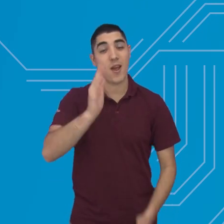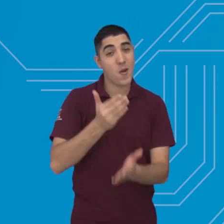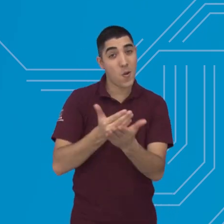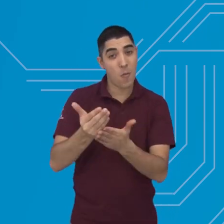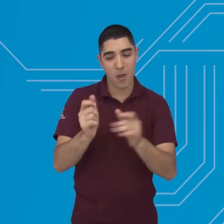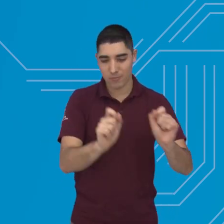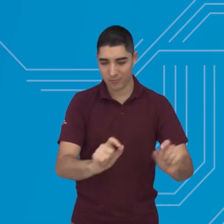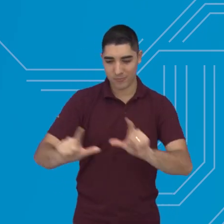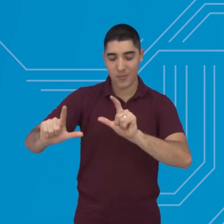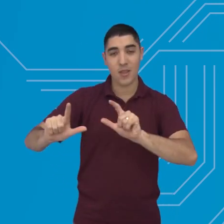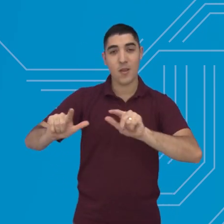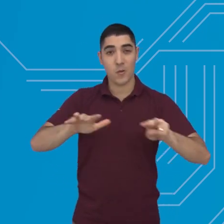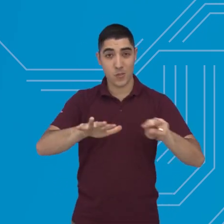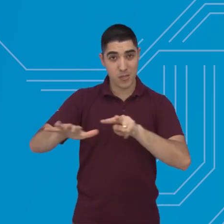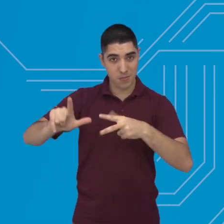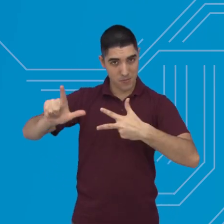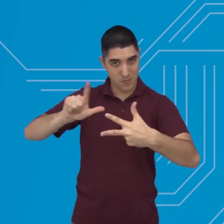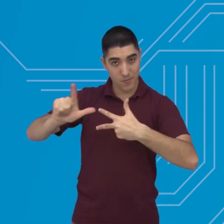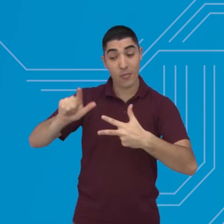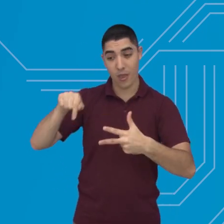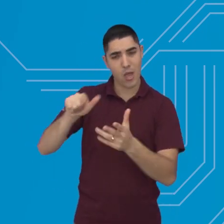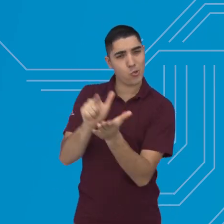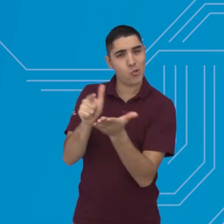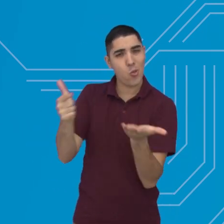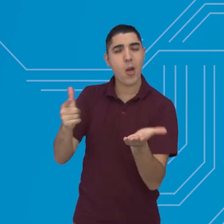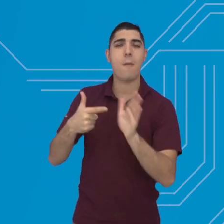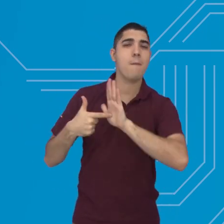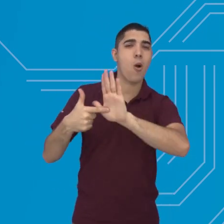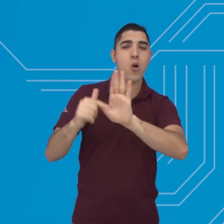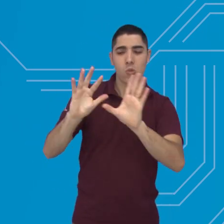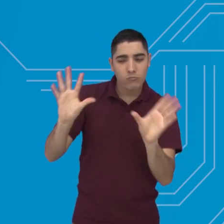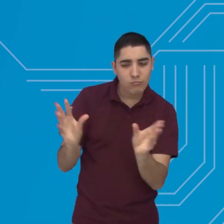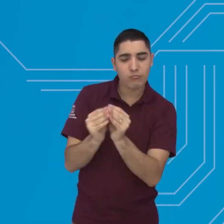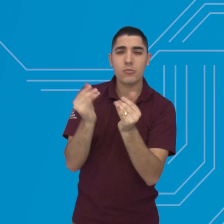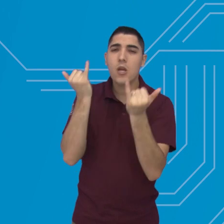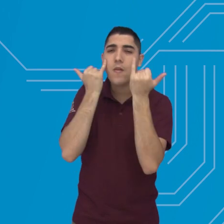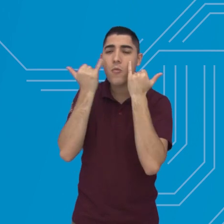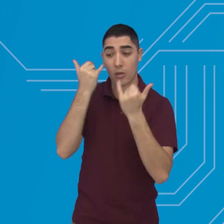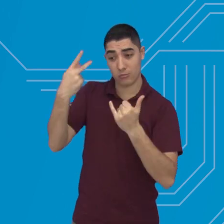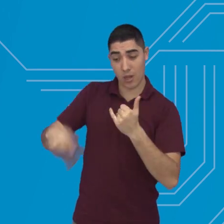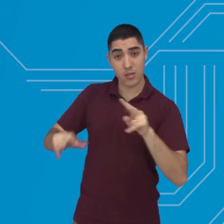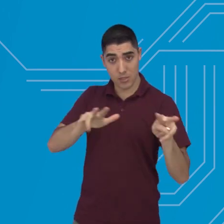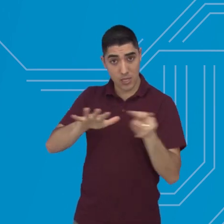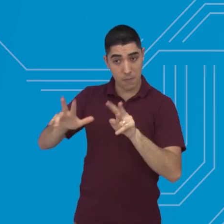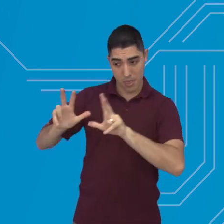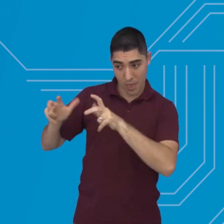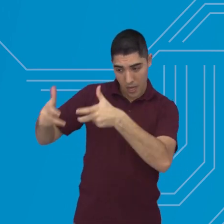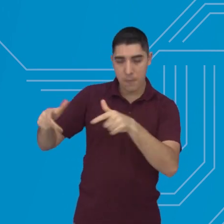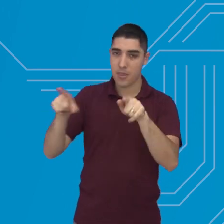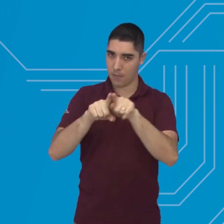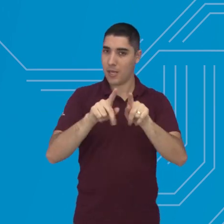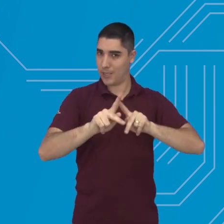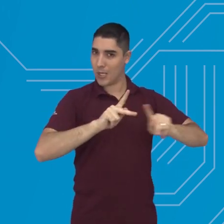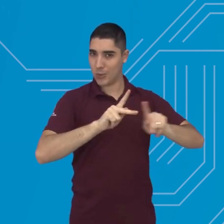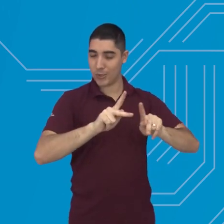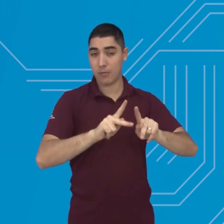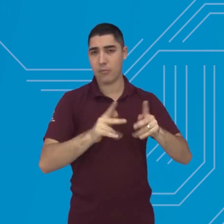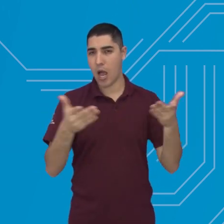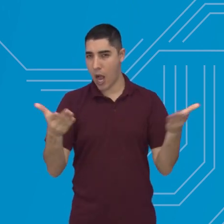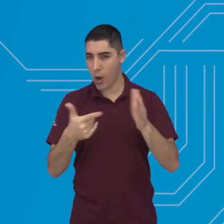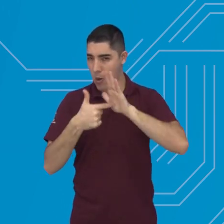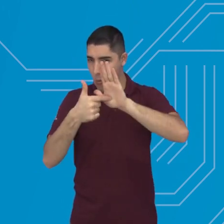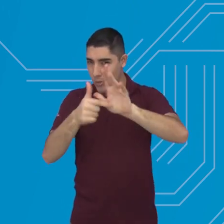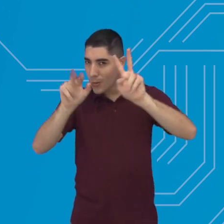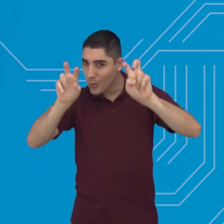Olá, está no ar o Semana Legislativa, o nosso telejornal com resumo das notícias que marcaram a semana aqui na Câmara e na nossa cidade. Vamos